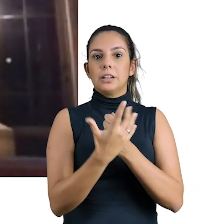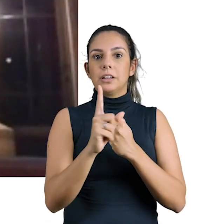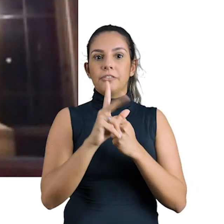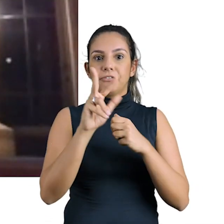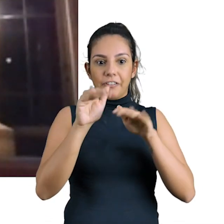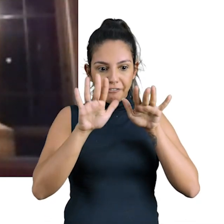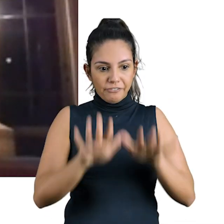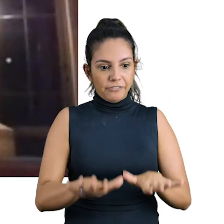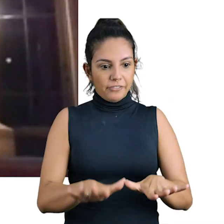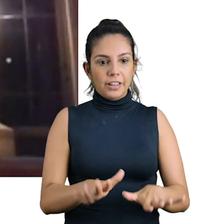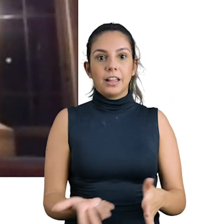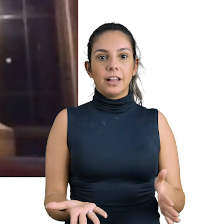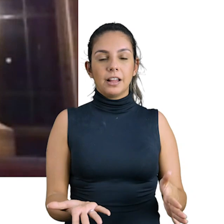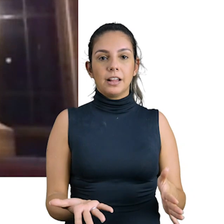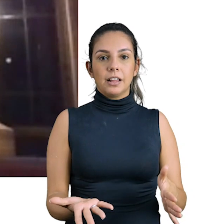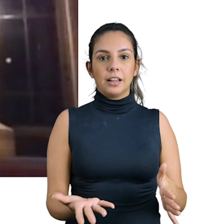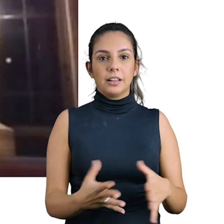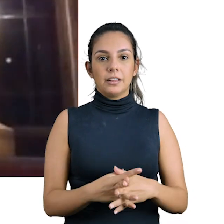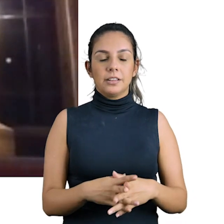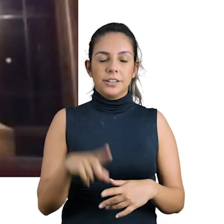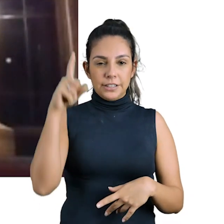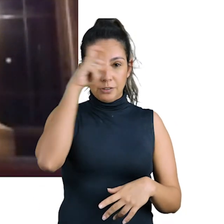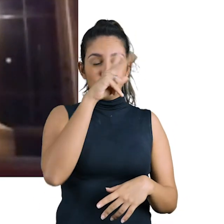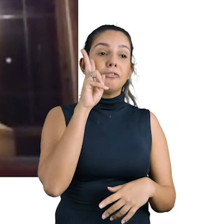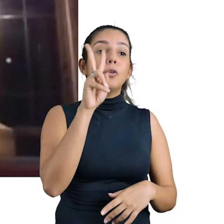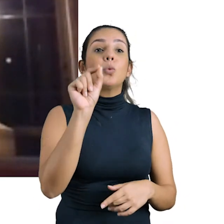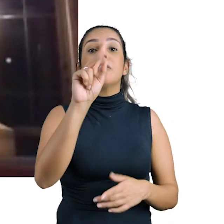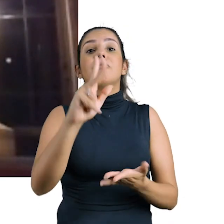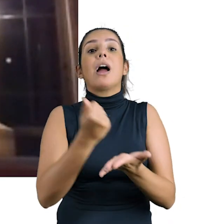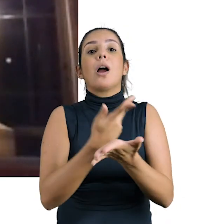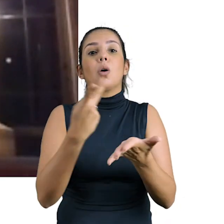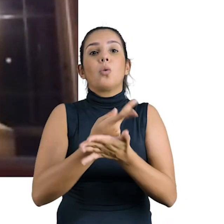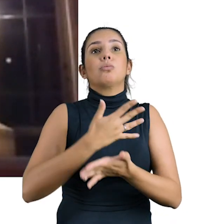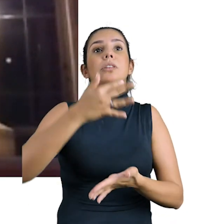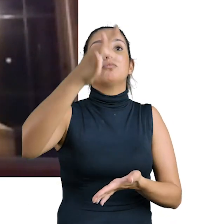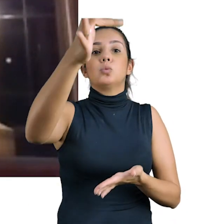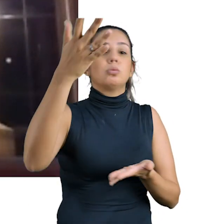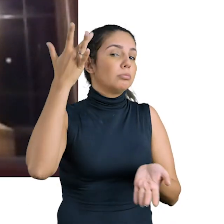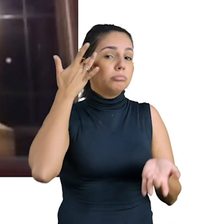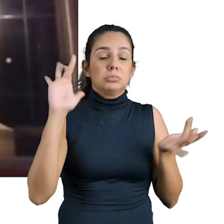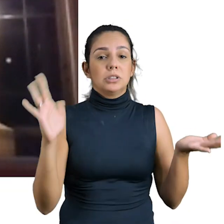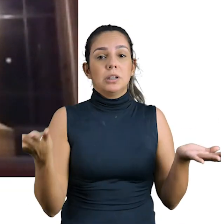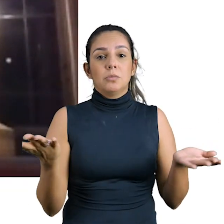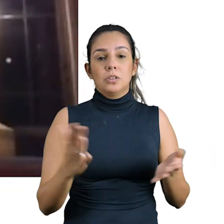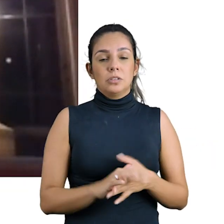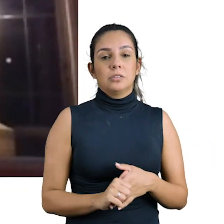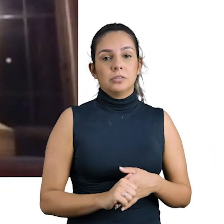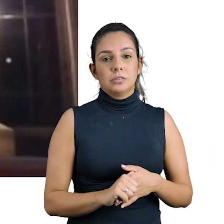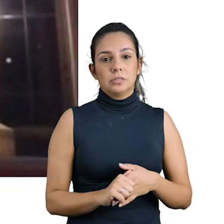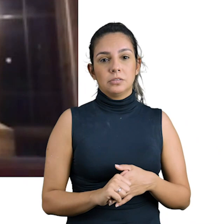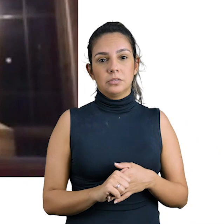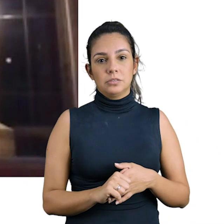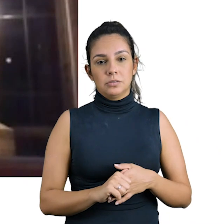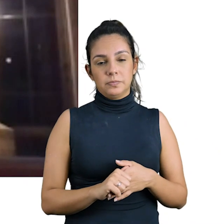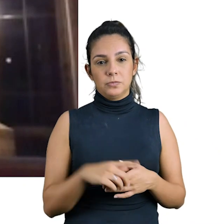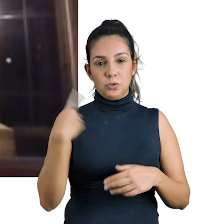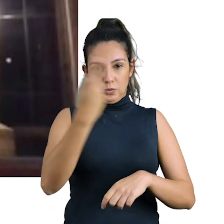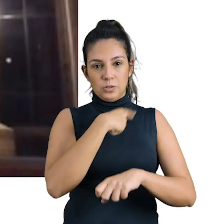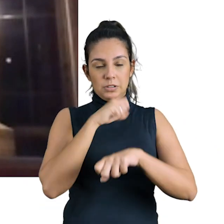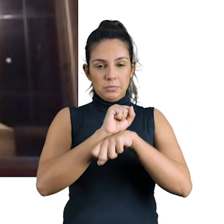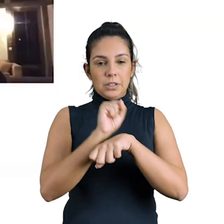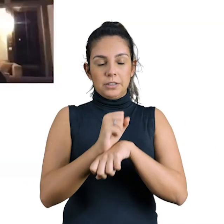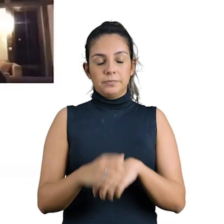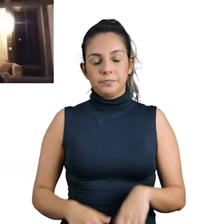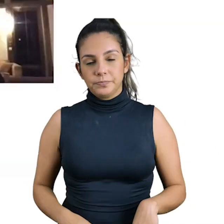parte, né? Então difícil prever, né? Qual é a utopia ou a distopia que nos espera,